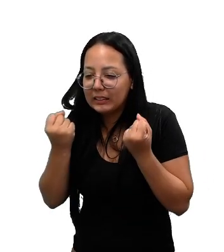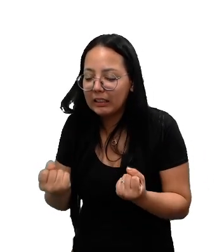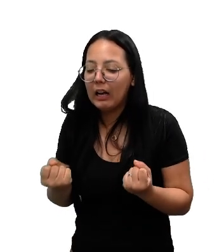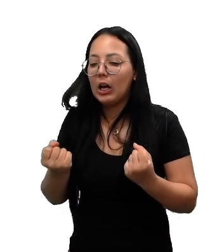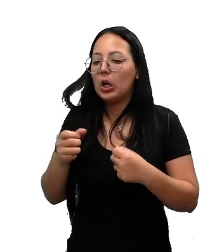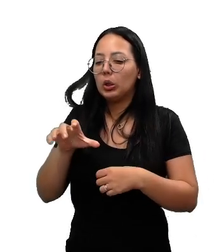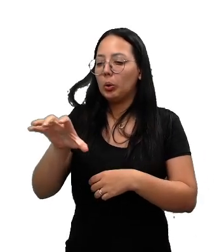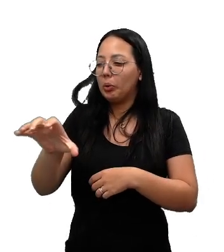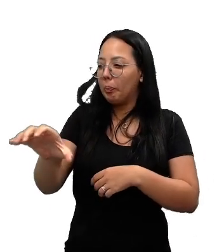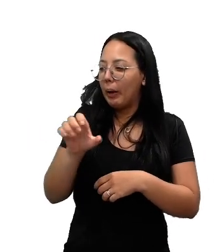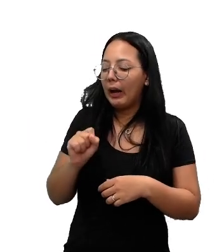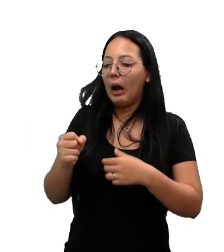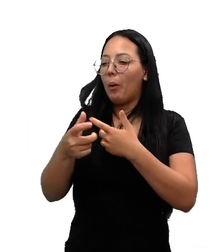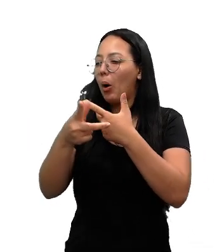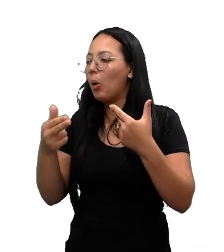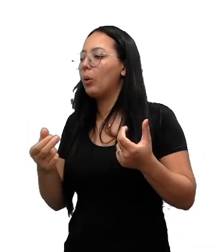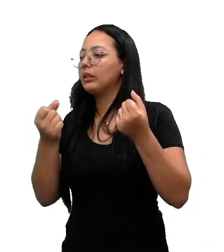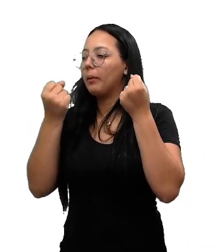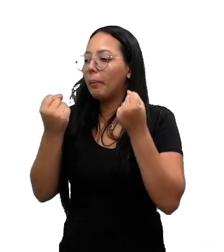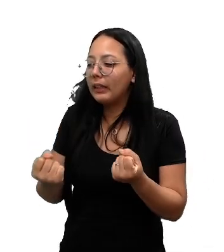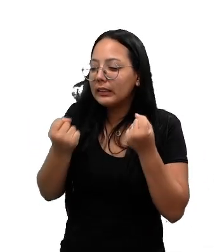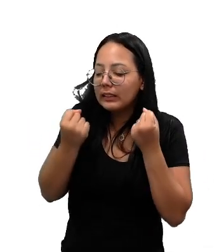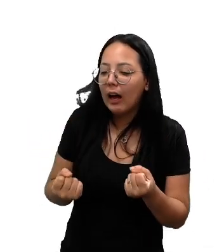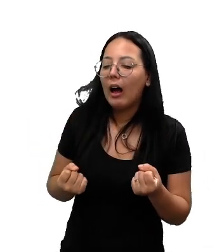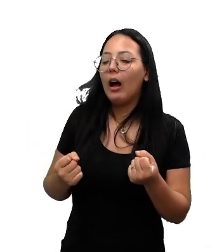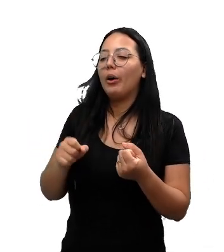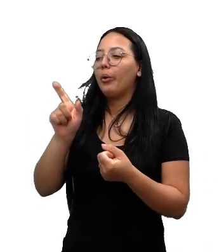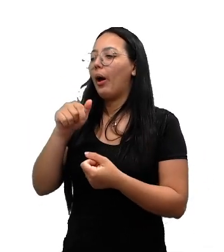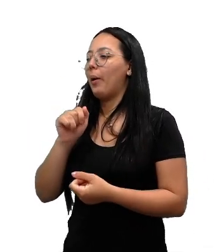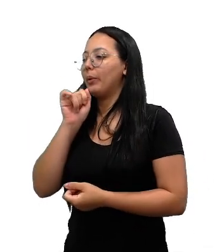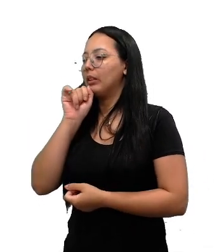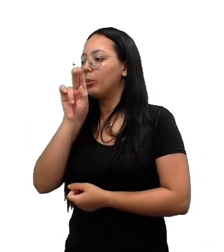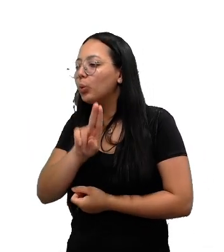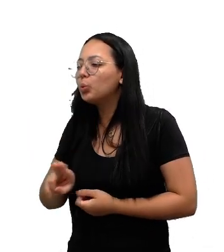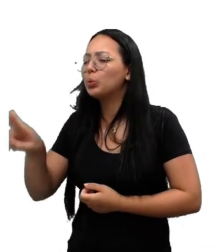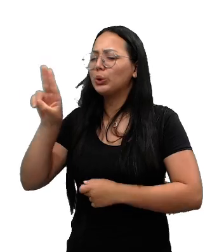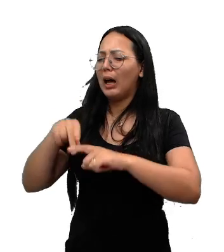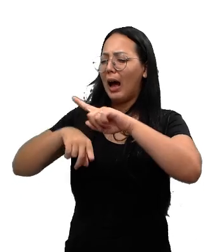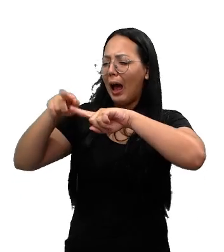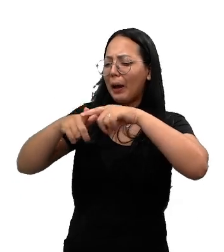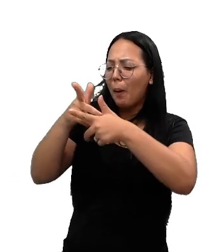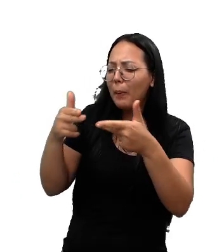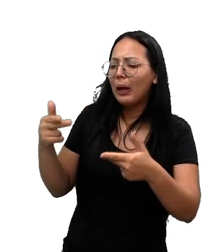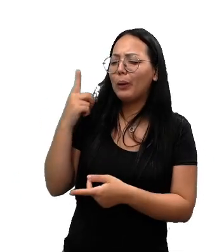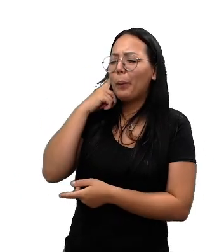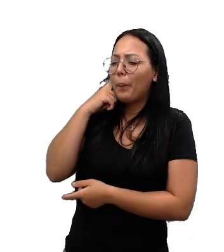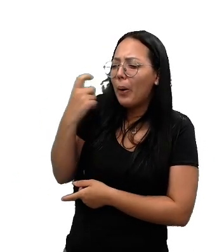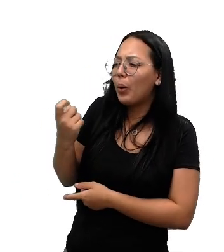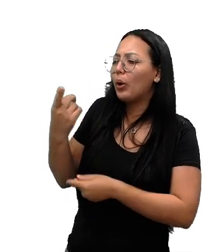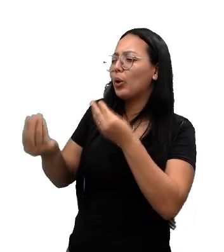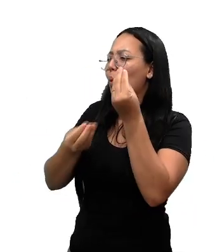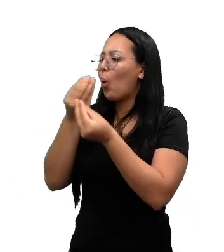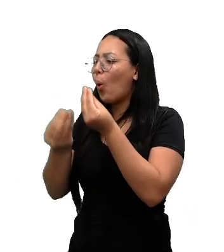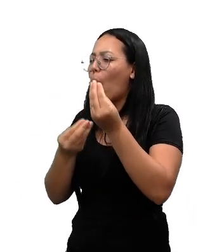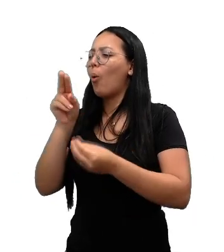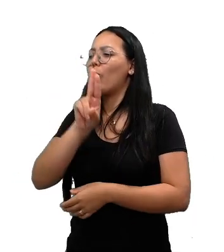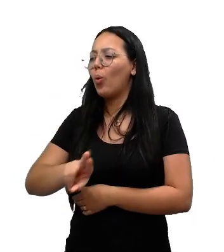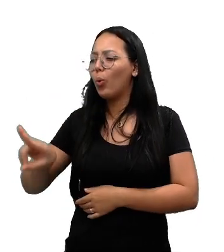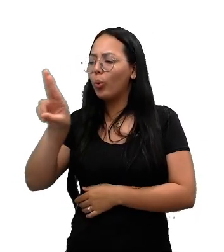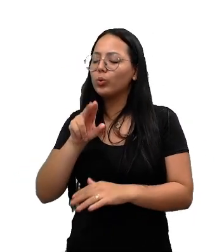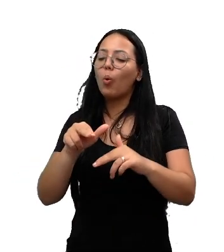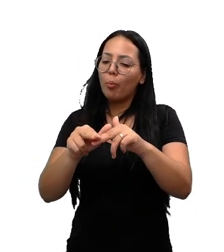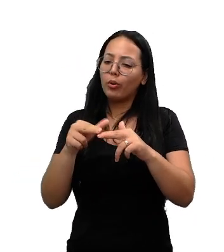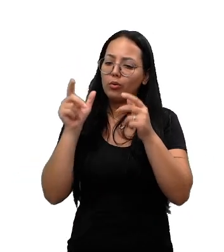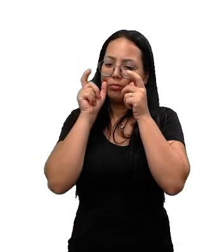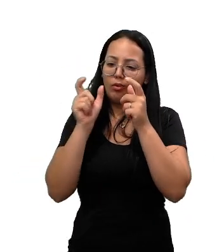muito extenso, vai fazer uso de equipamentos muito barulhentos. Como que faz esse uso? Então, achei bastante